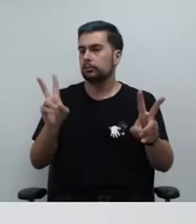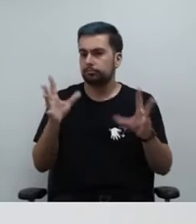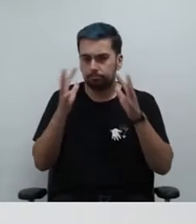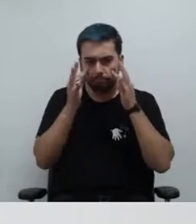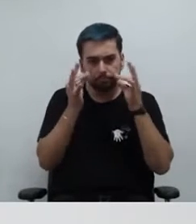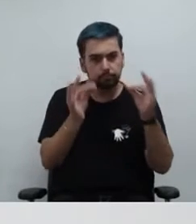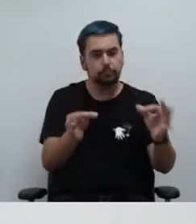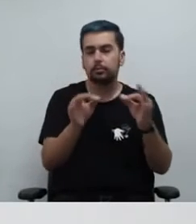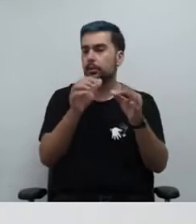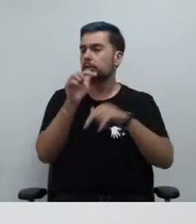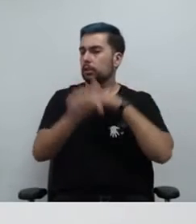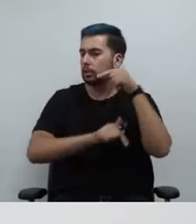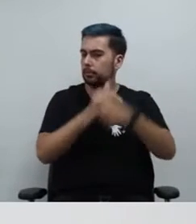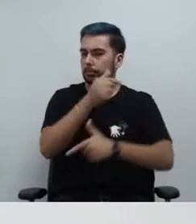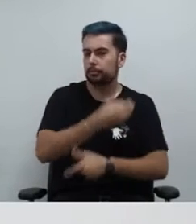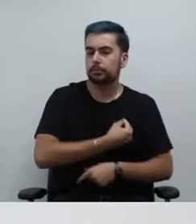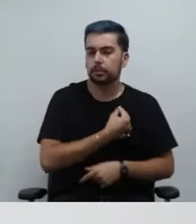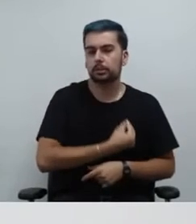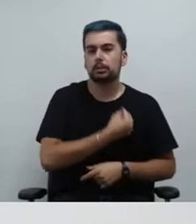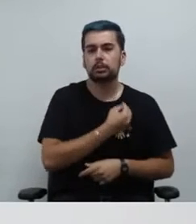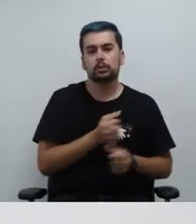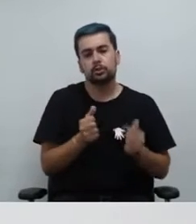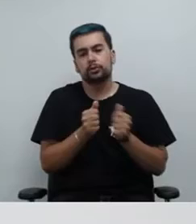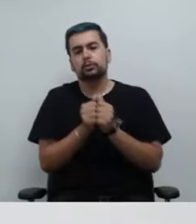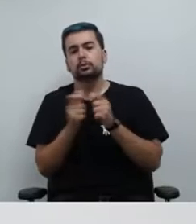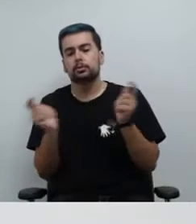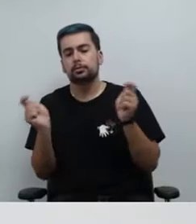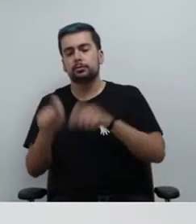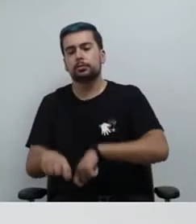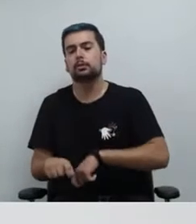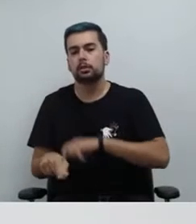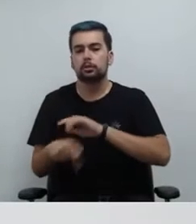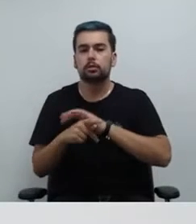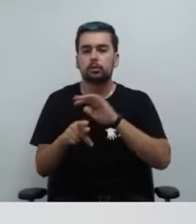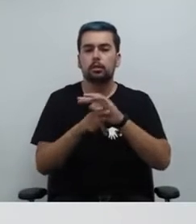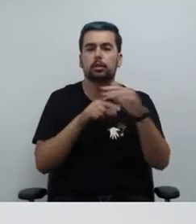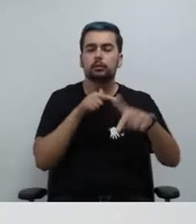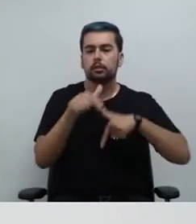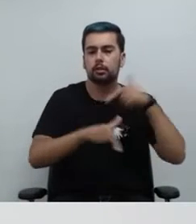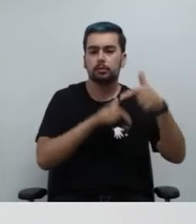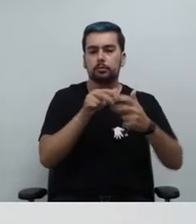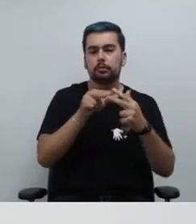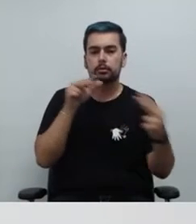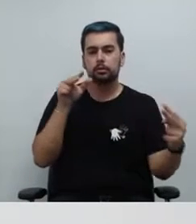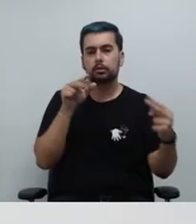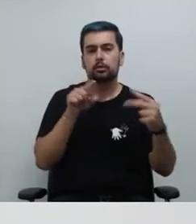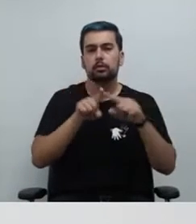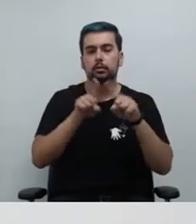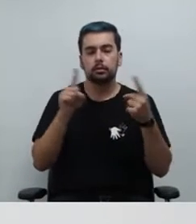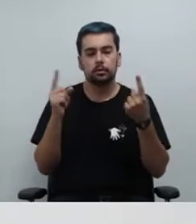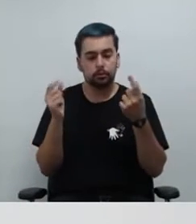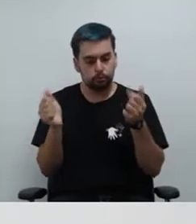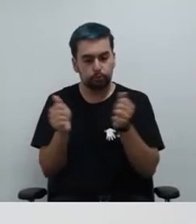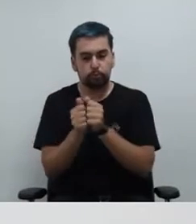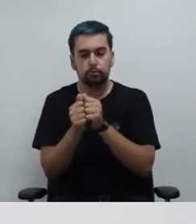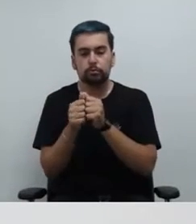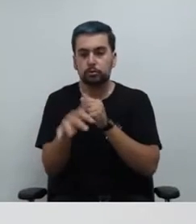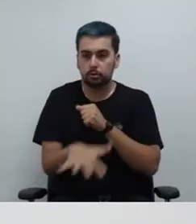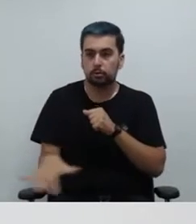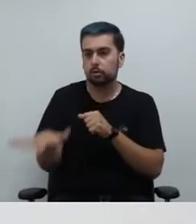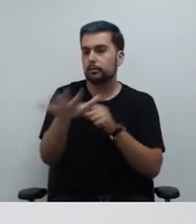atividades presenciais, ao lado, claro, de todo o potencial que tem as atividades digitais, mas conciliando ambos os espaços com